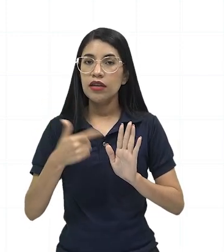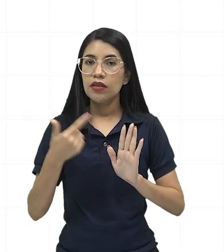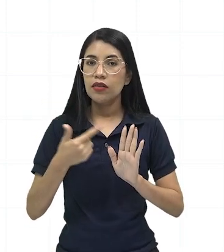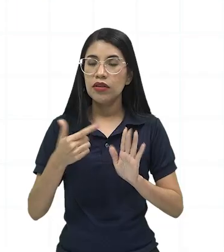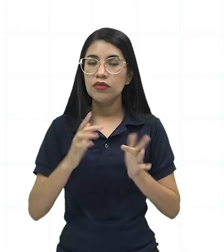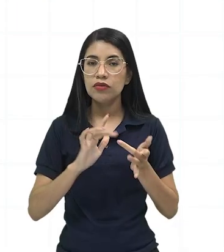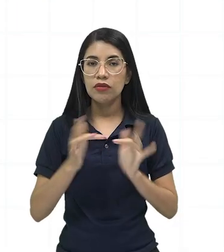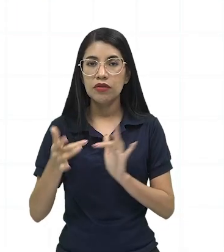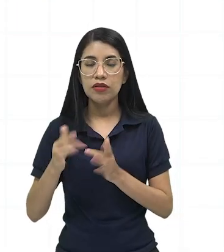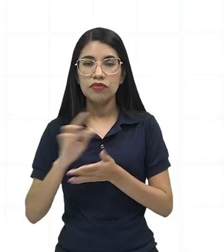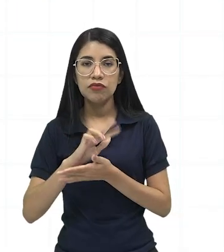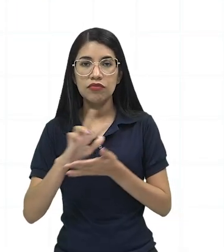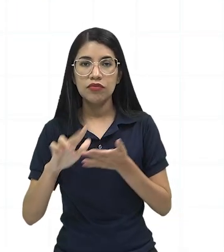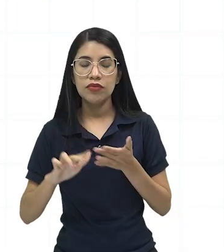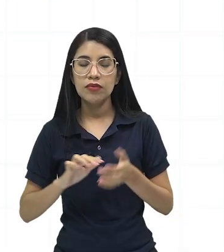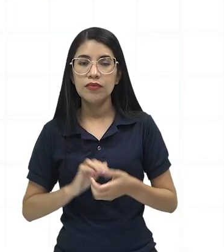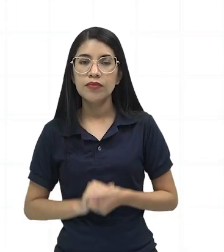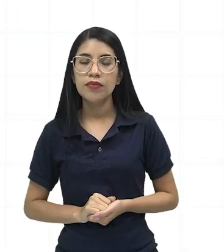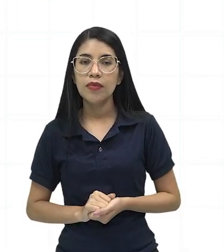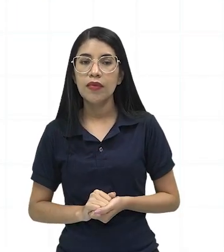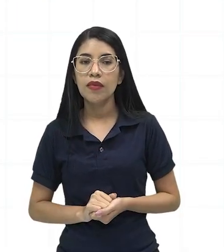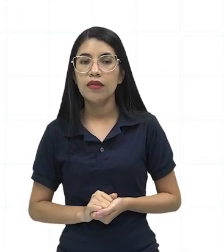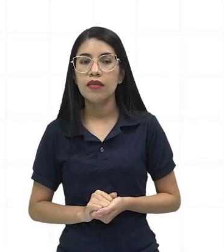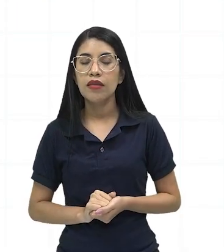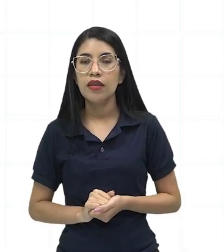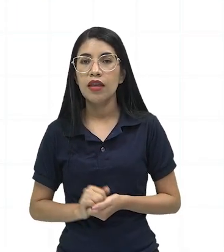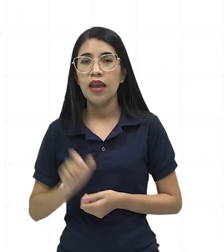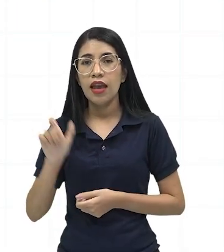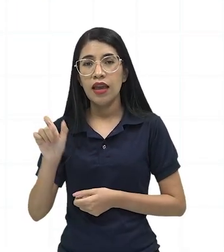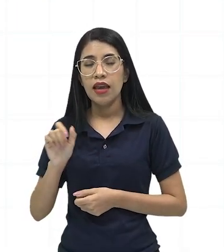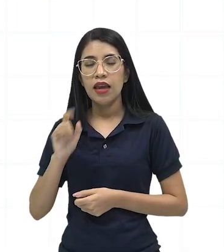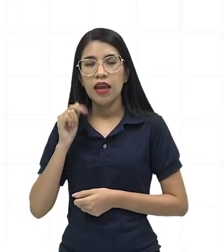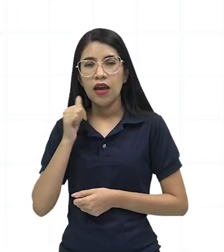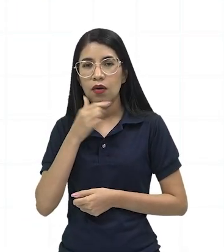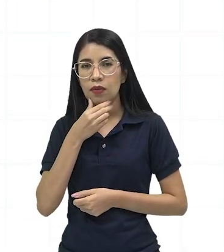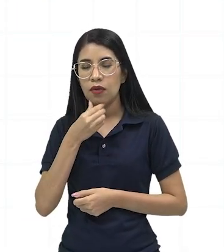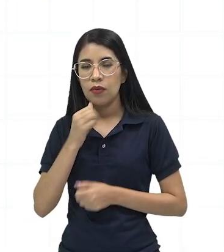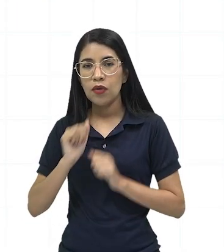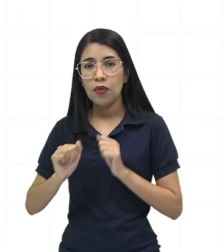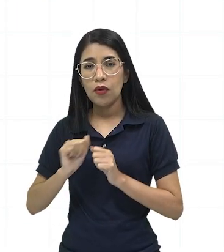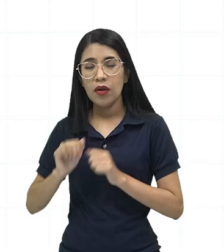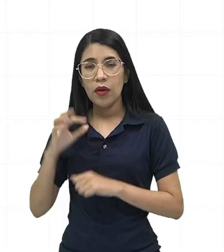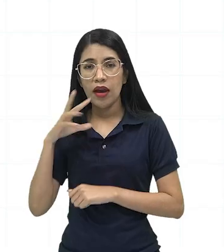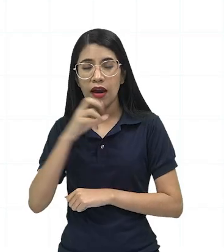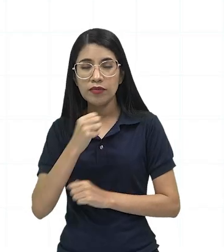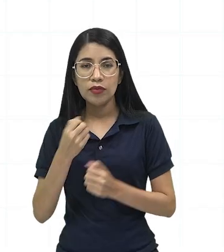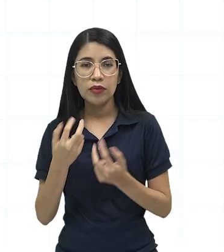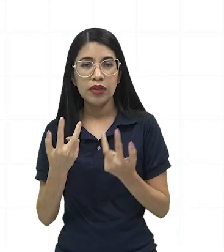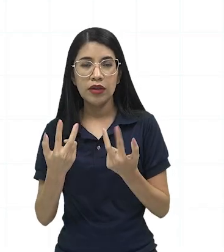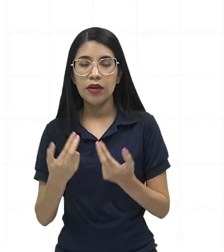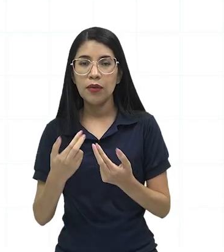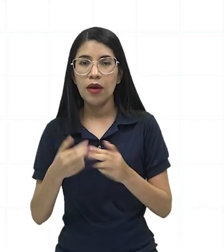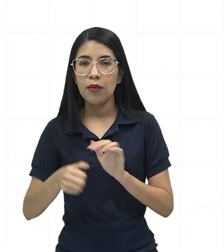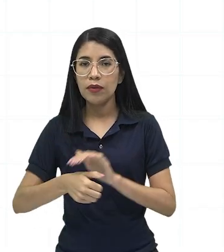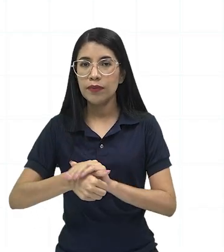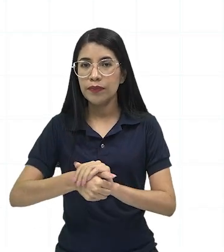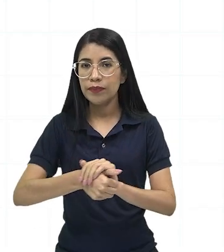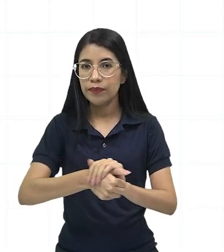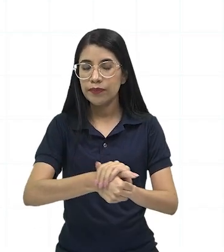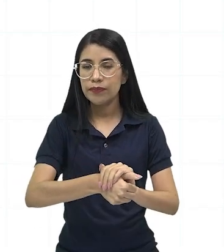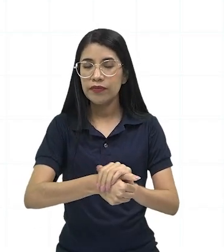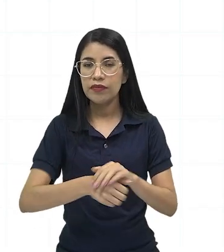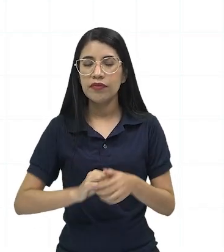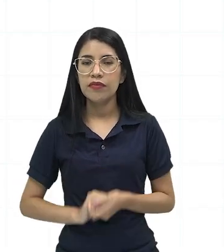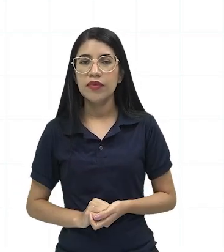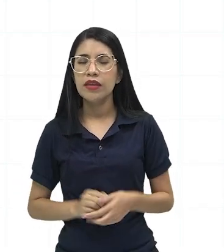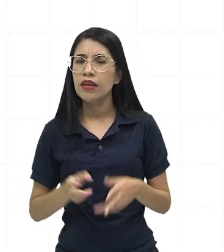outros contextos. Então, temos aí, ó, ele correu tão rápido quanto uma tartaruga. Então, observe como essa expressão ela